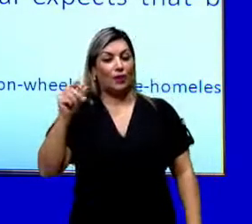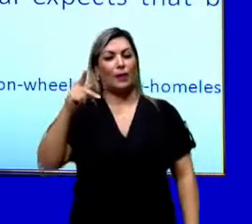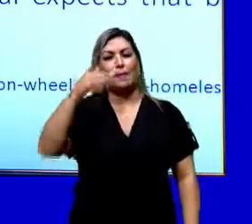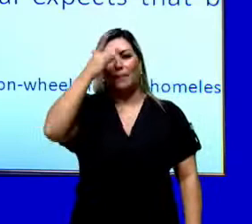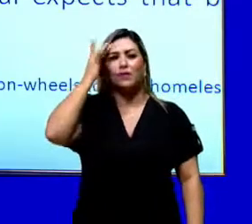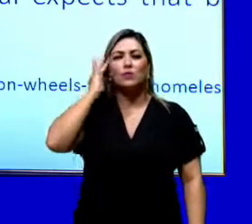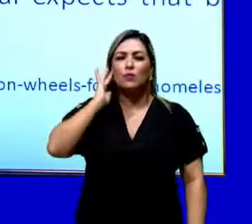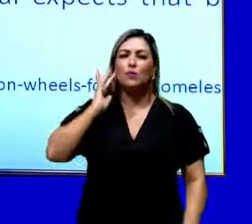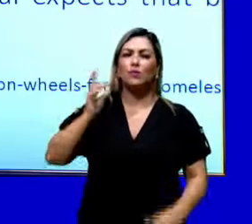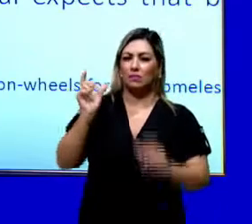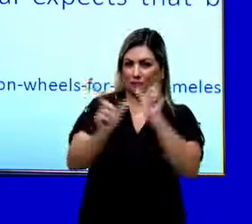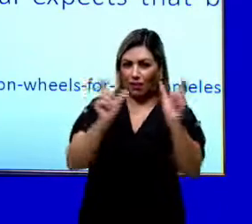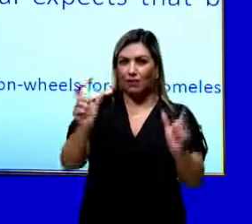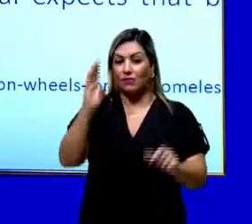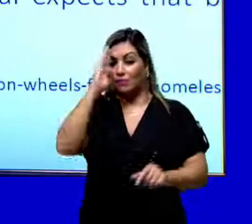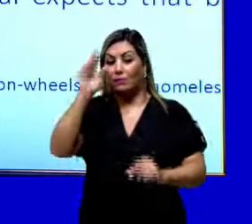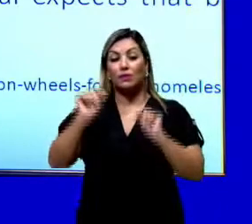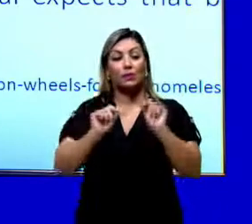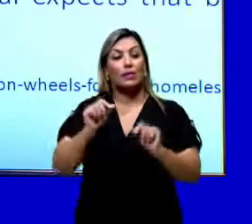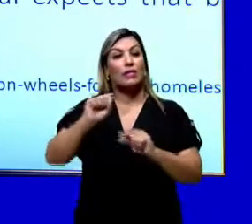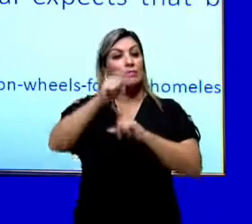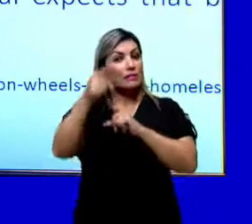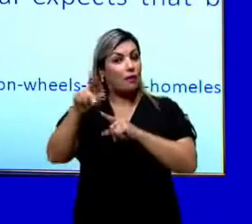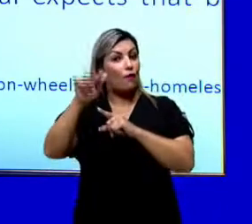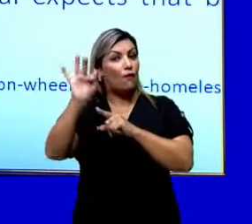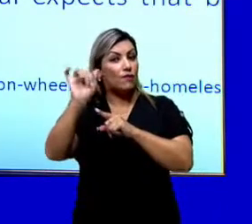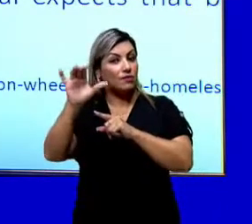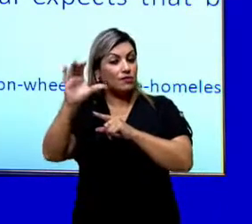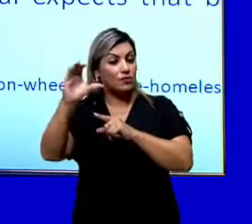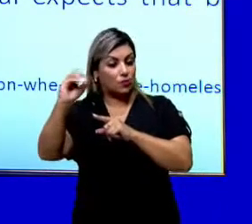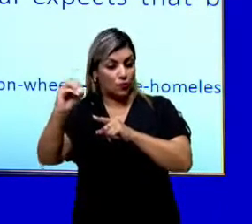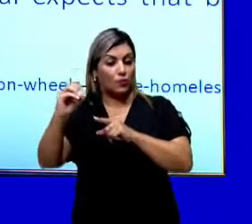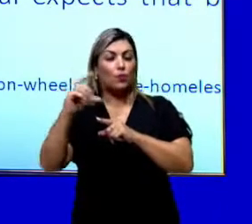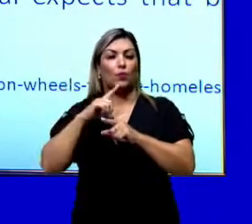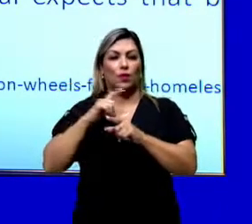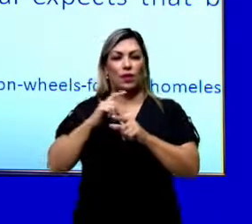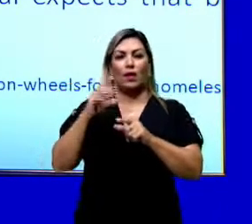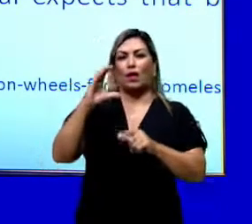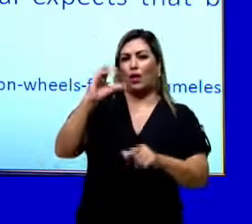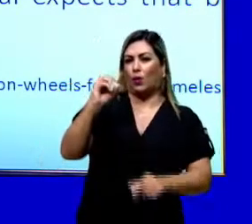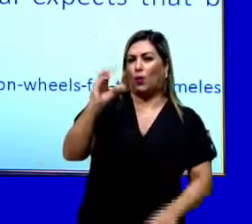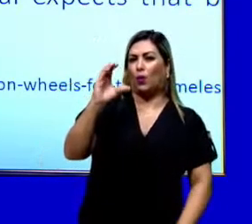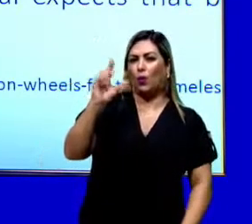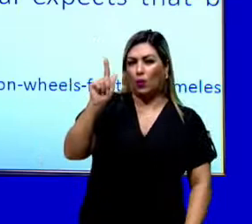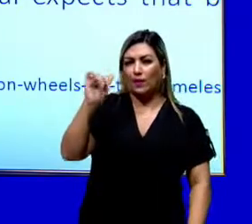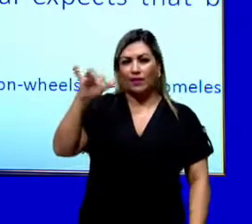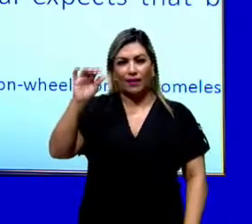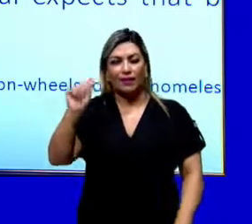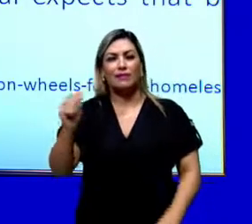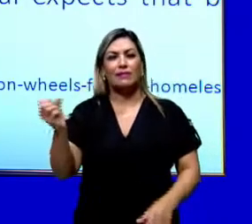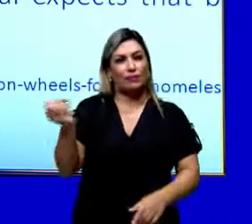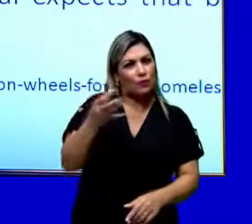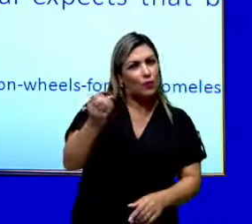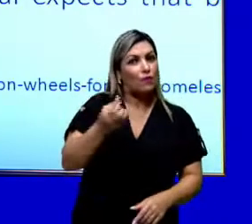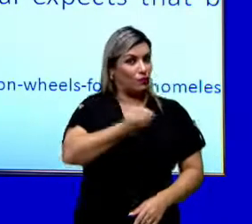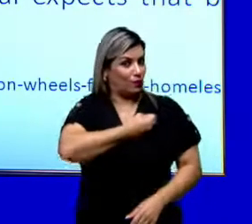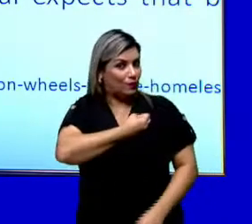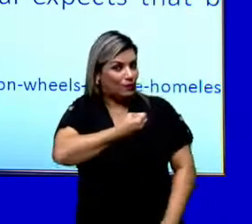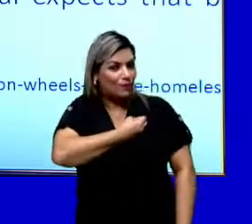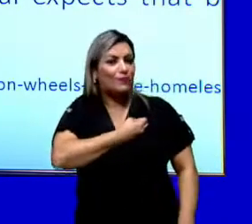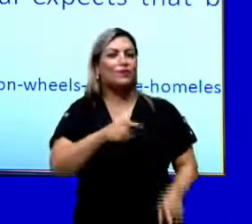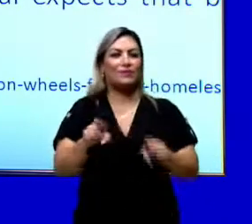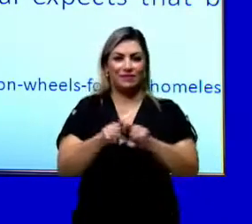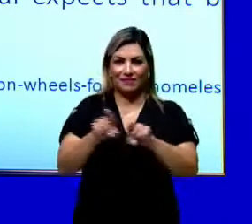street nós temos o quê com palavras-chaves São Francisco cognatas recente números